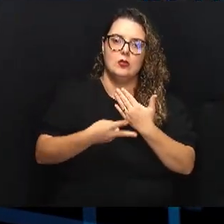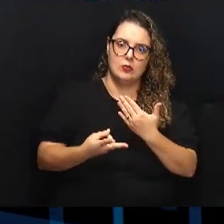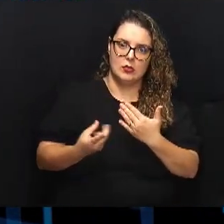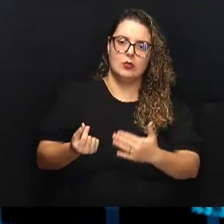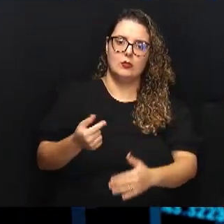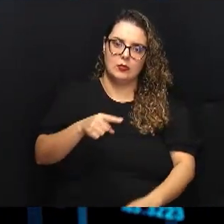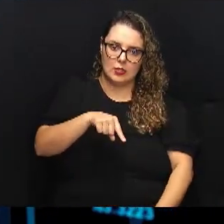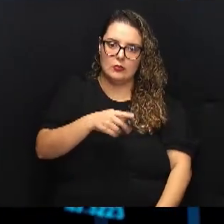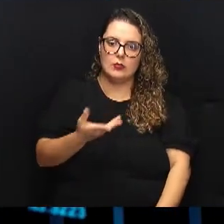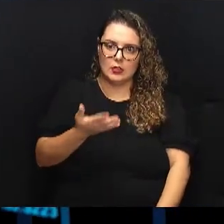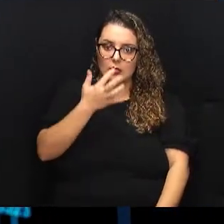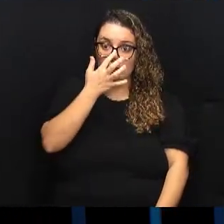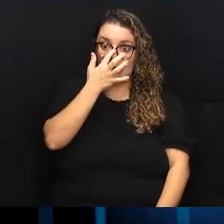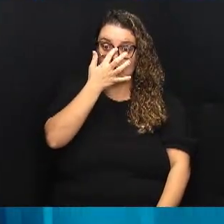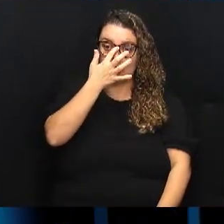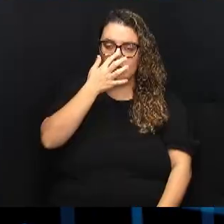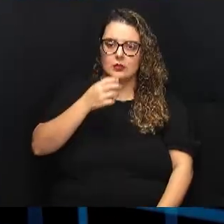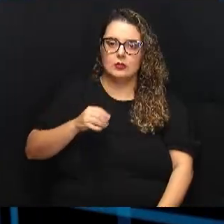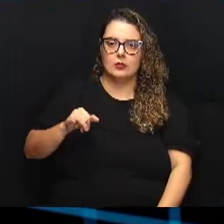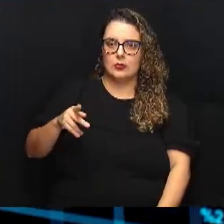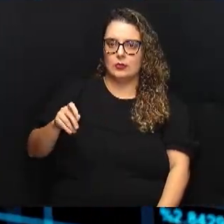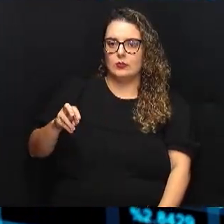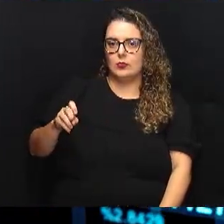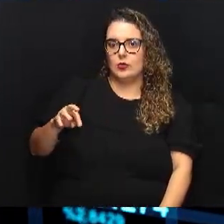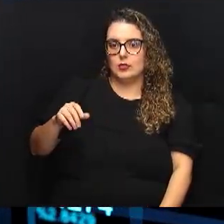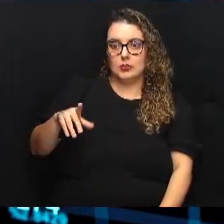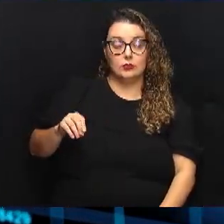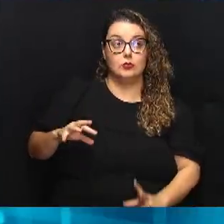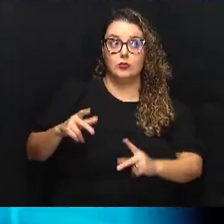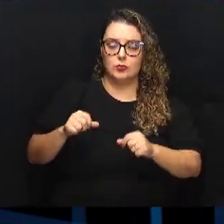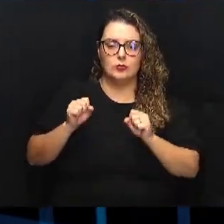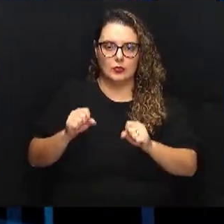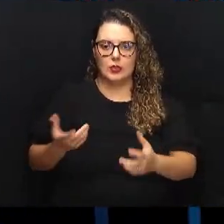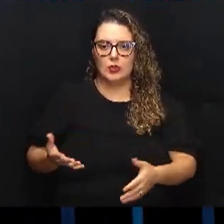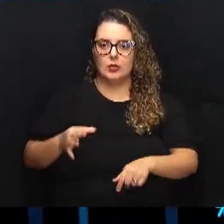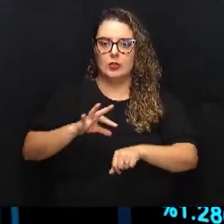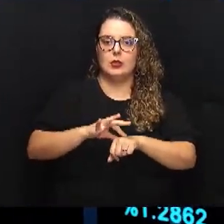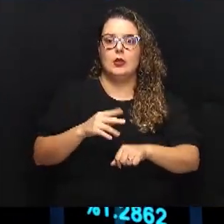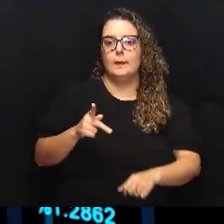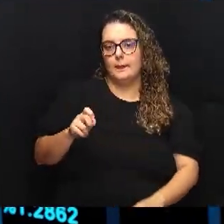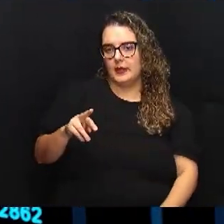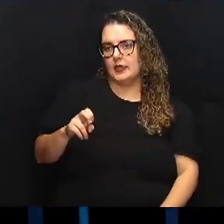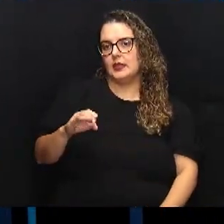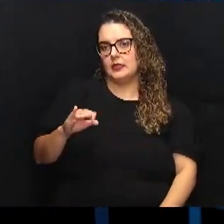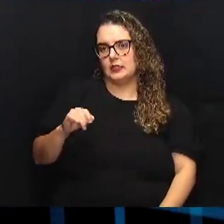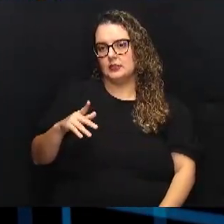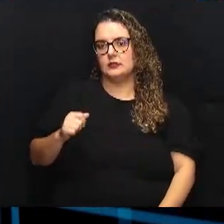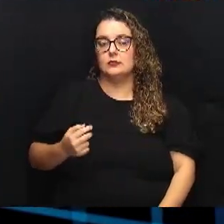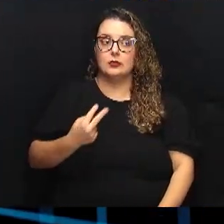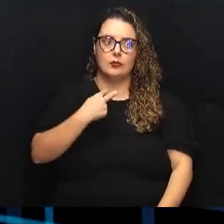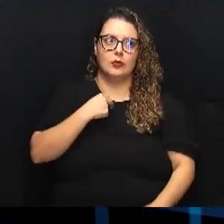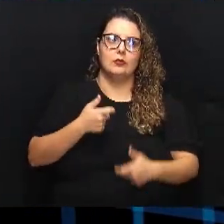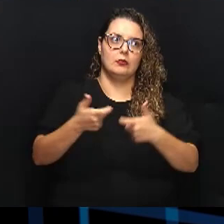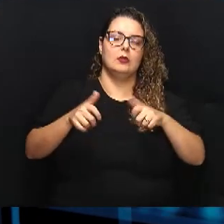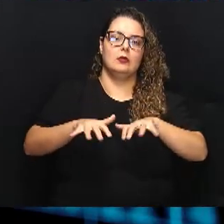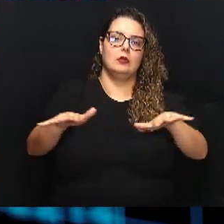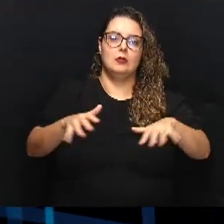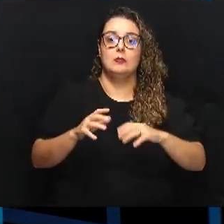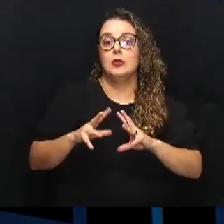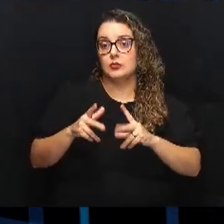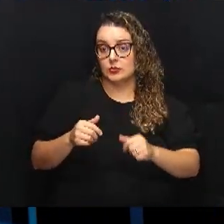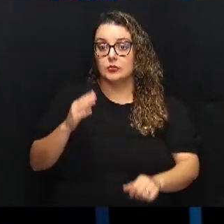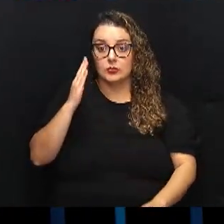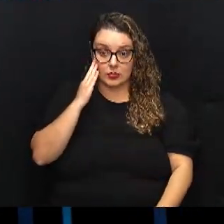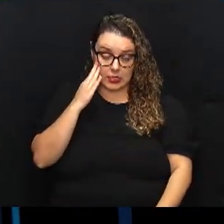Então, eles estão importando tudo aquilo que eles podem. Vamos lembrar, a carne é perecível, então não dá para importar demais também, mas aquilo que eles entendem que